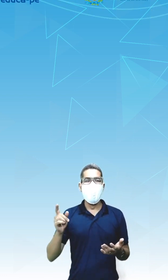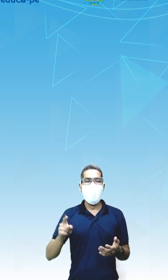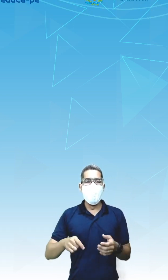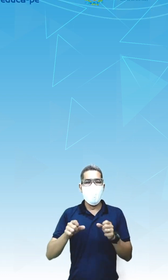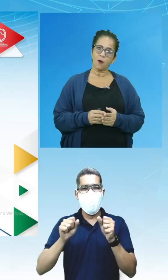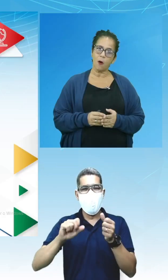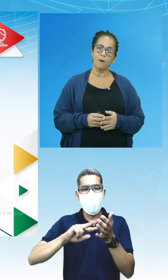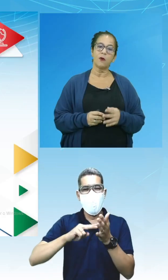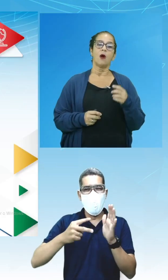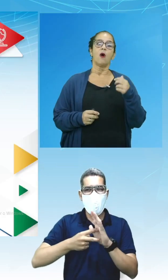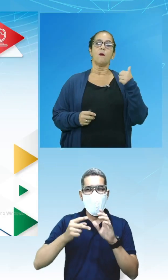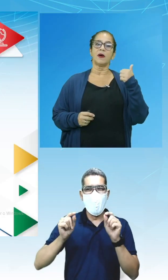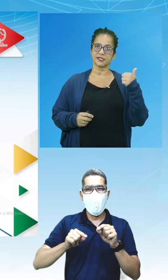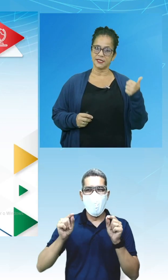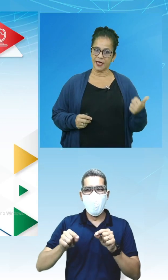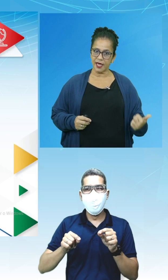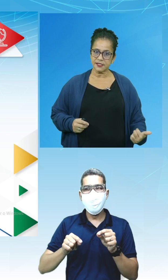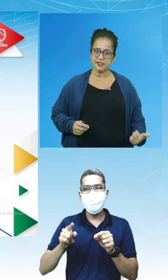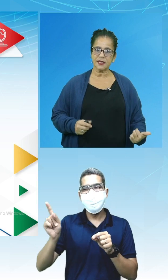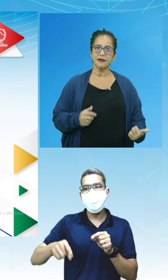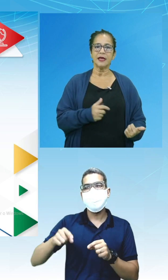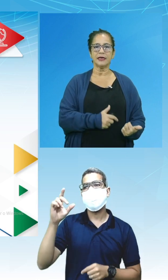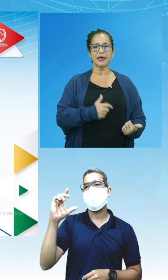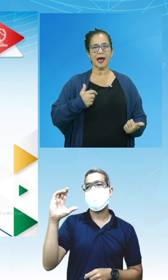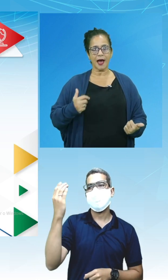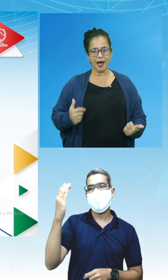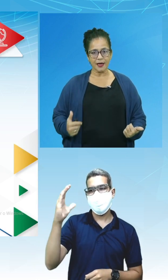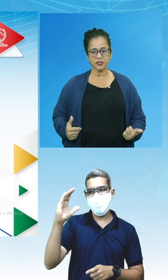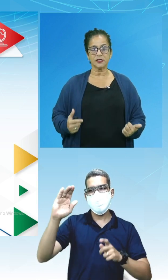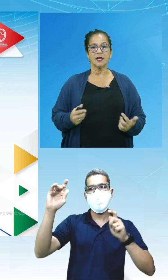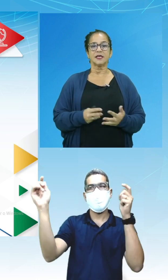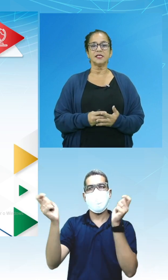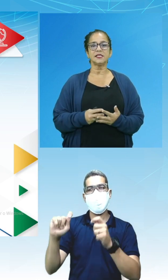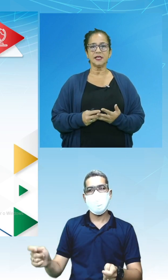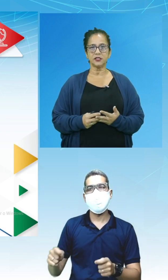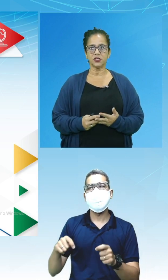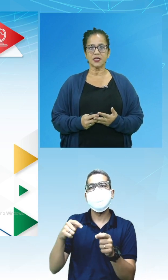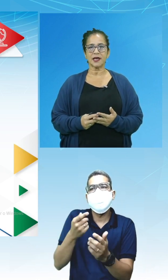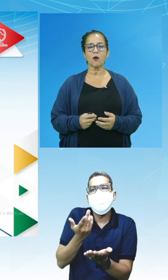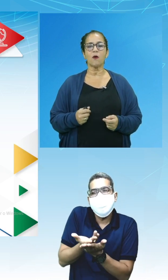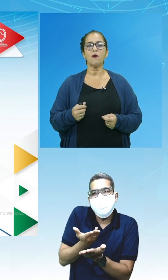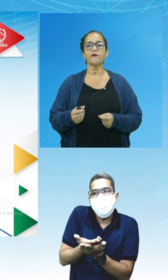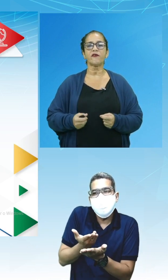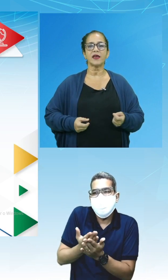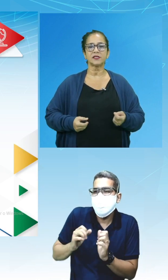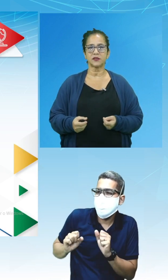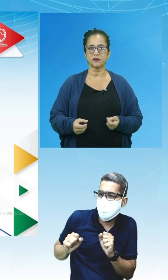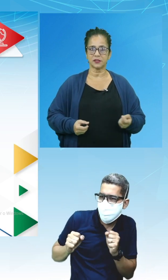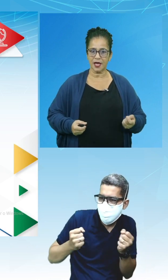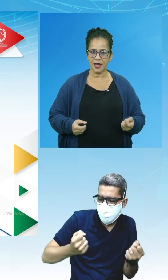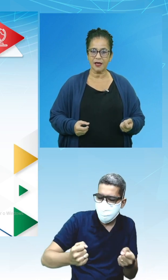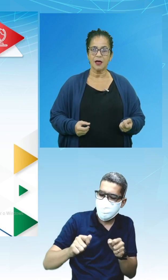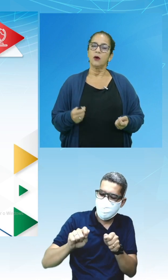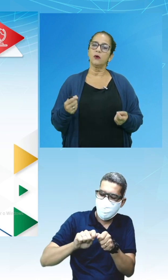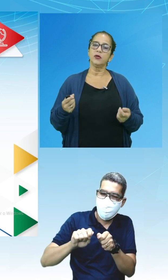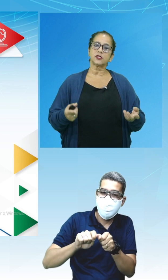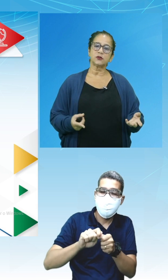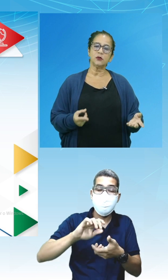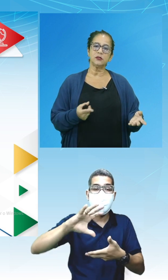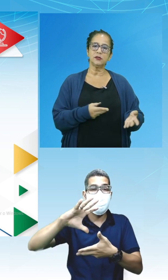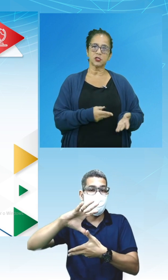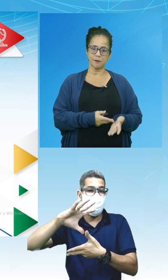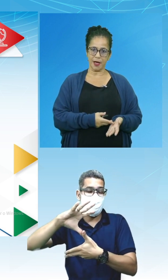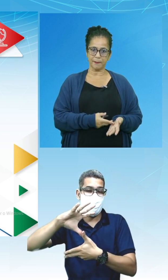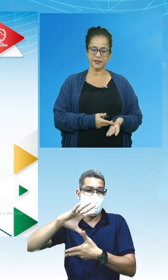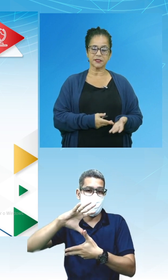ser definida como uma ciência e a arte que se dedica a confeccionar o